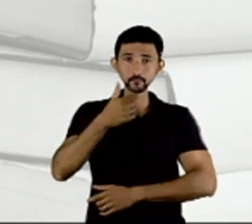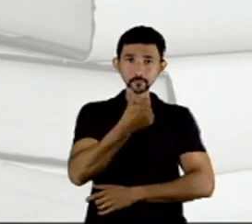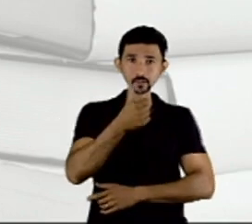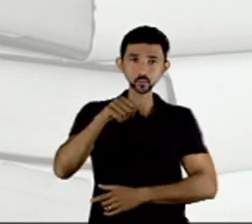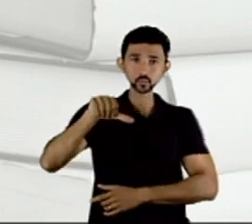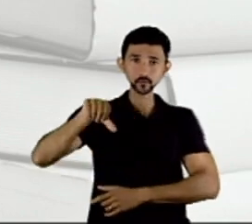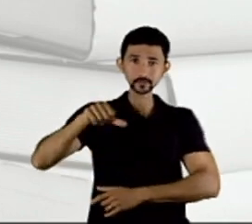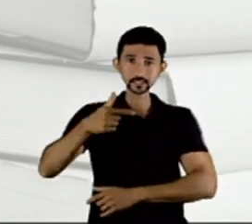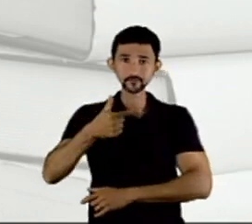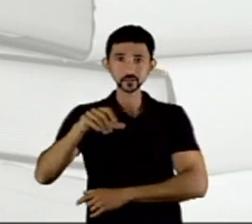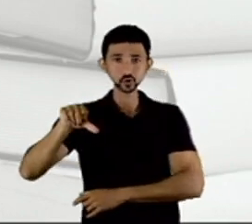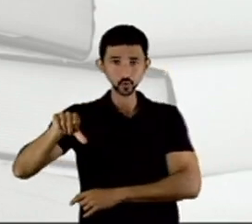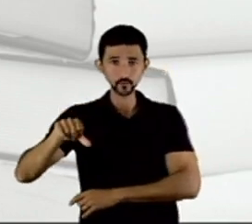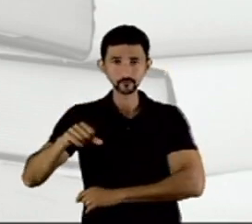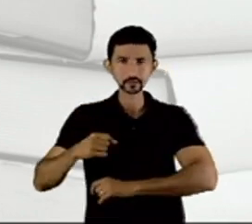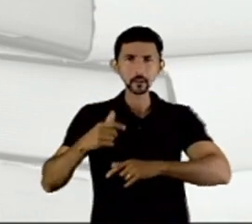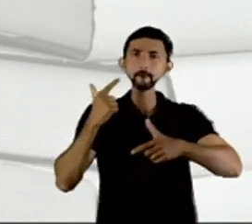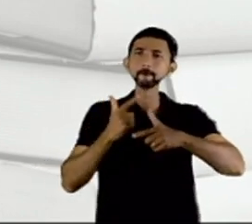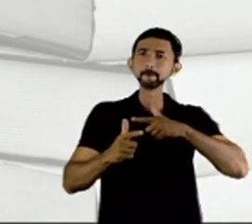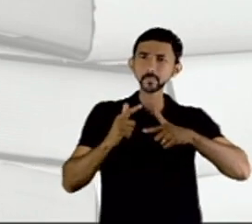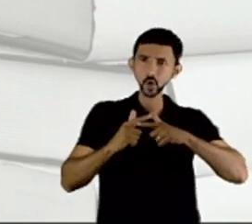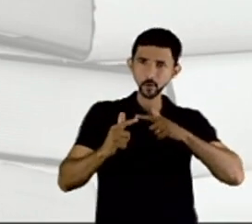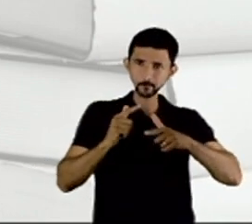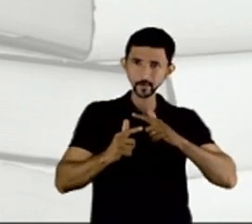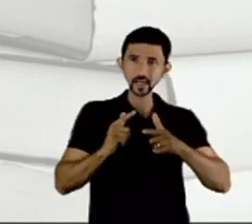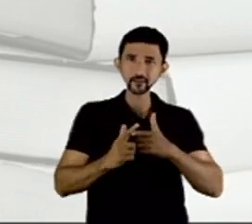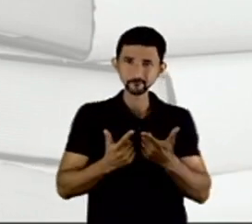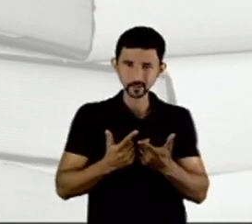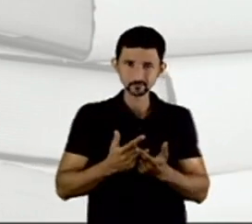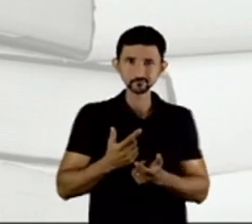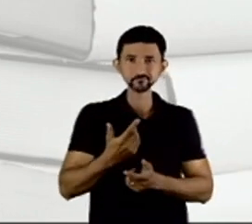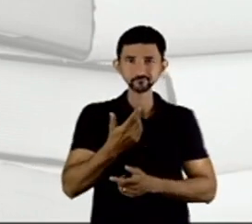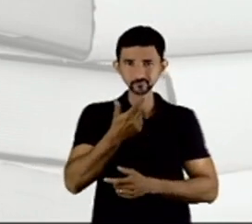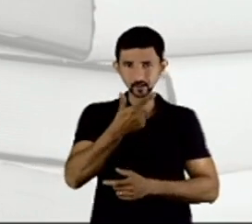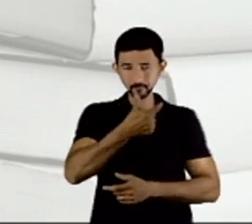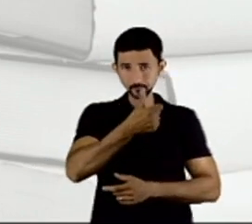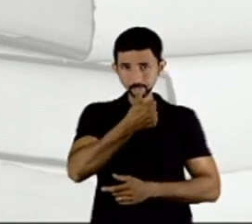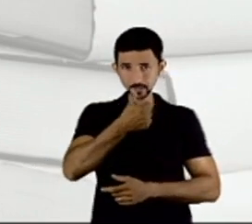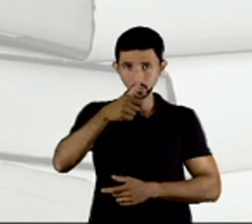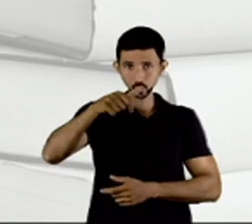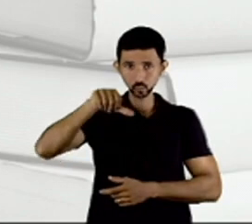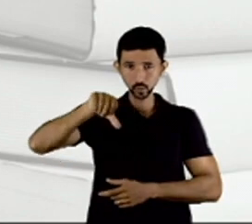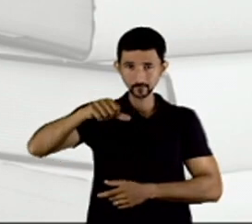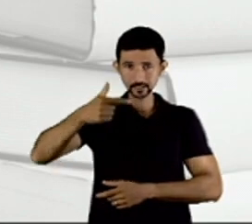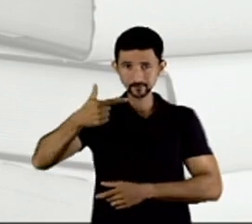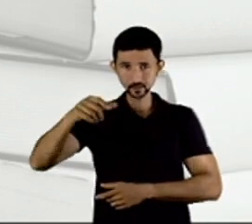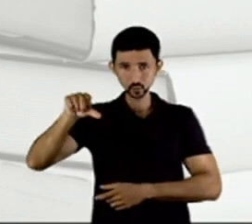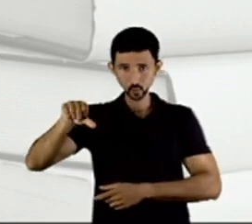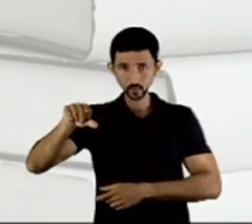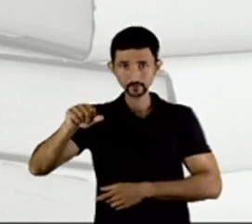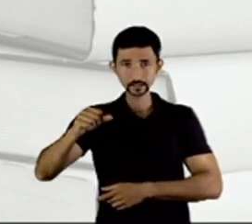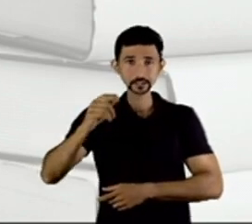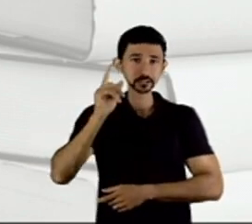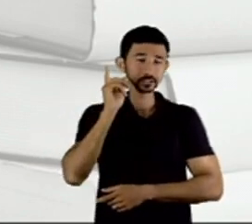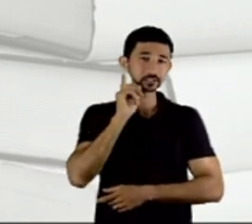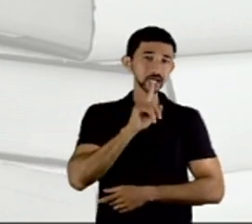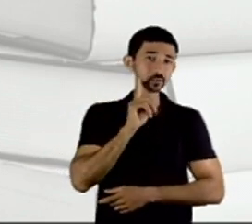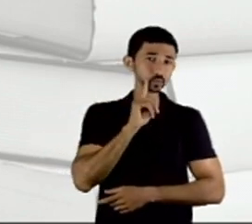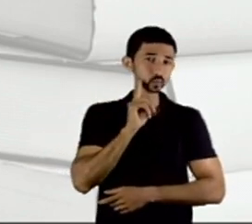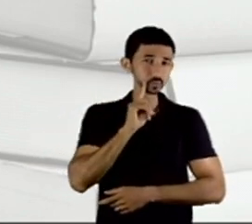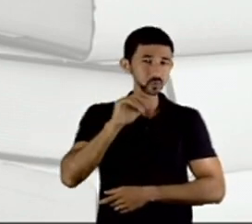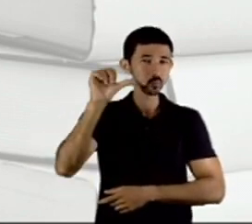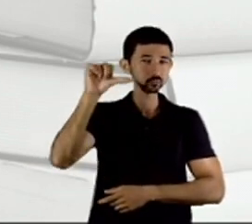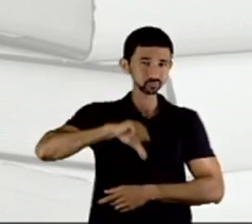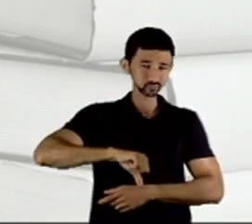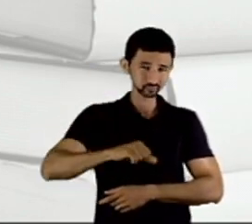Grande Depressão, a chamada crise de 29. É nesse momento que os Estados Unidos quebra economicamente, é nesse momento que os